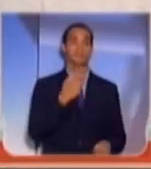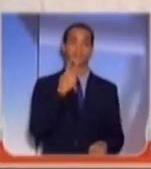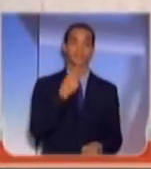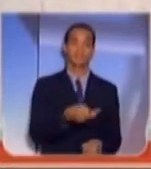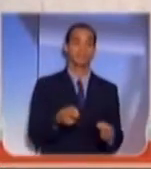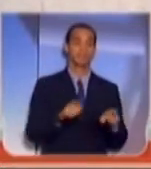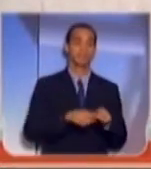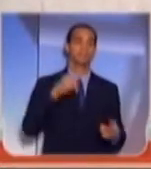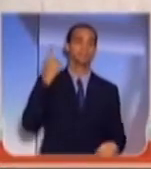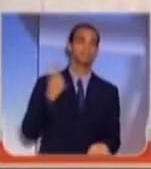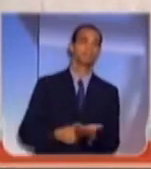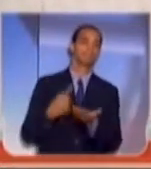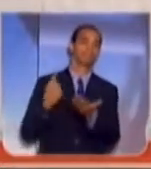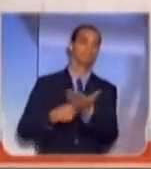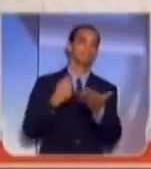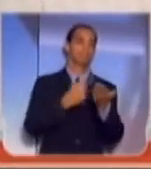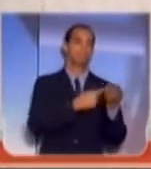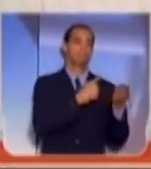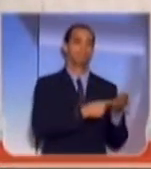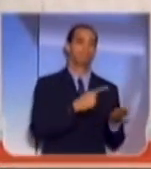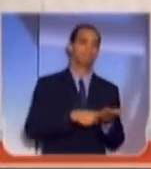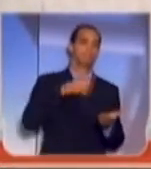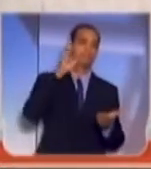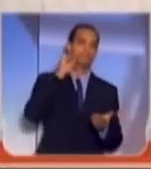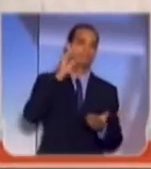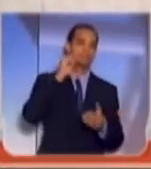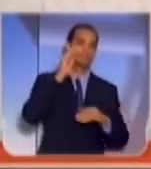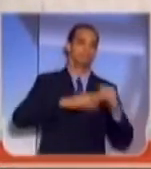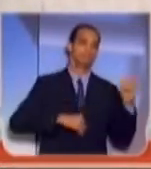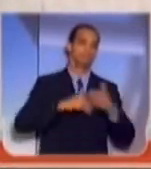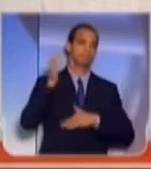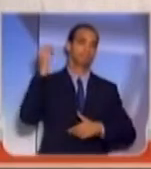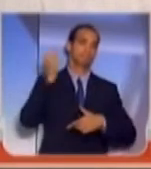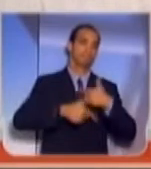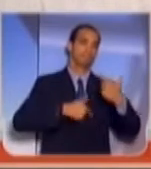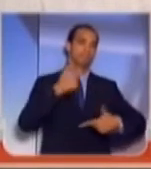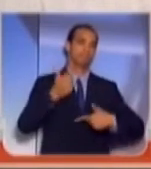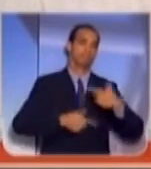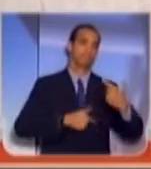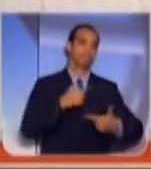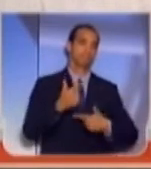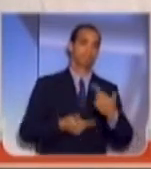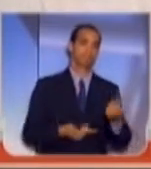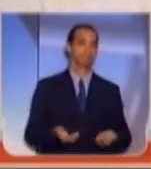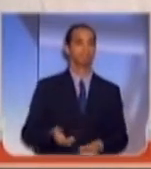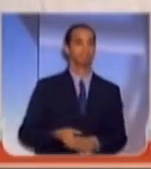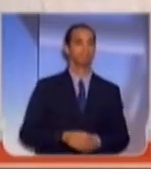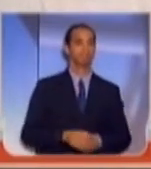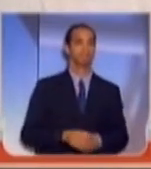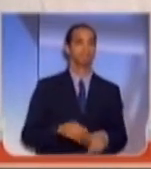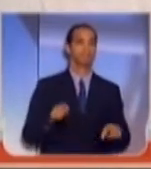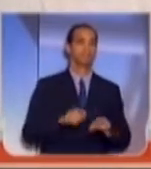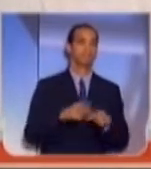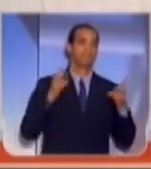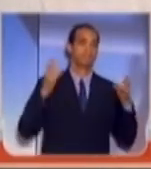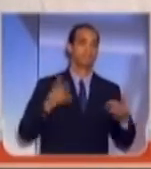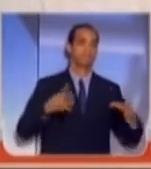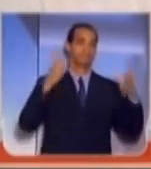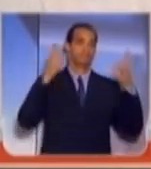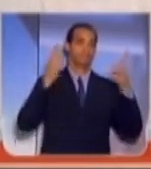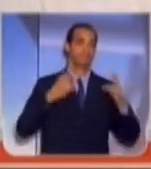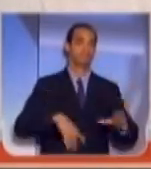O acordo feito com os servidores e com os técnicos